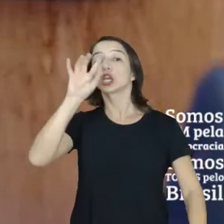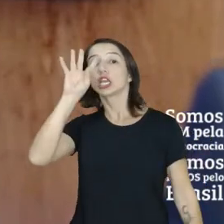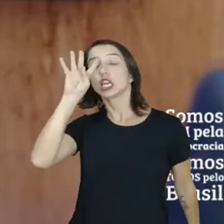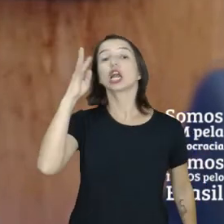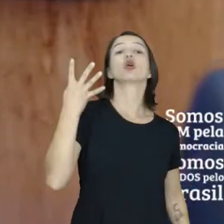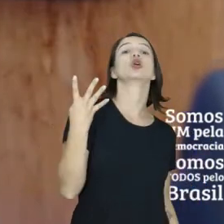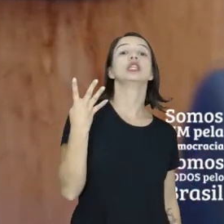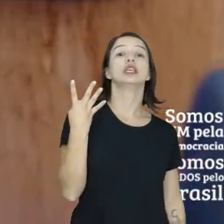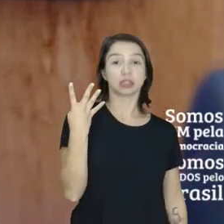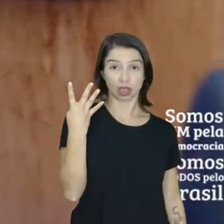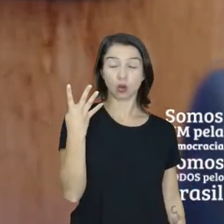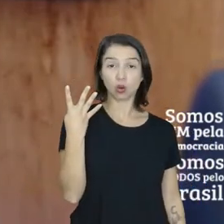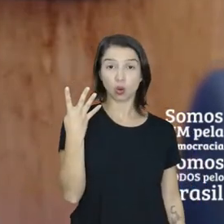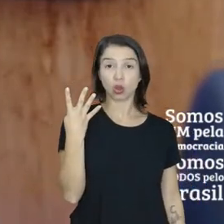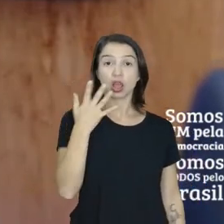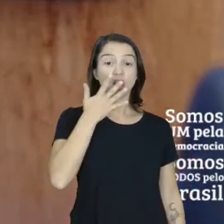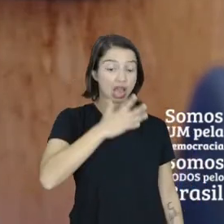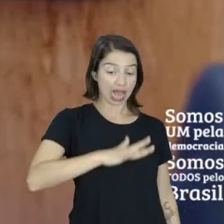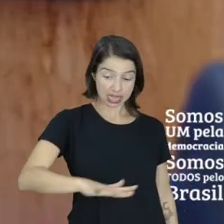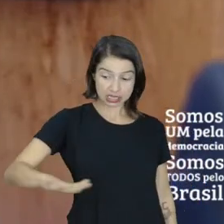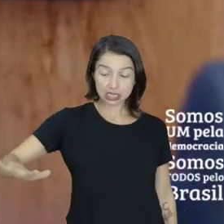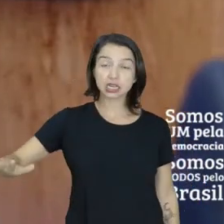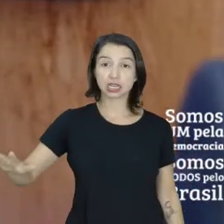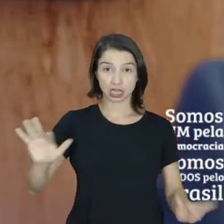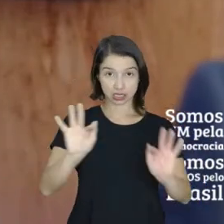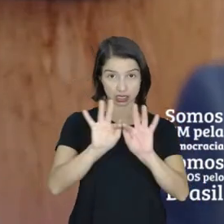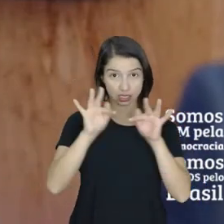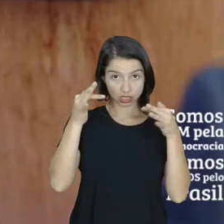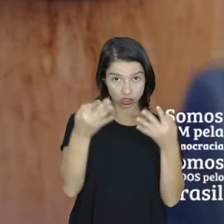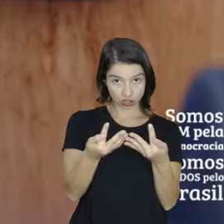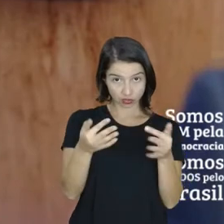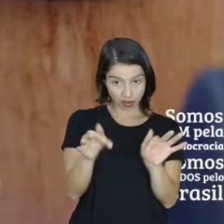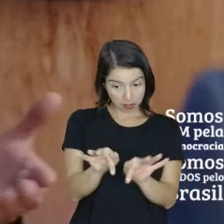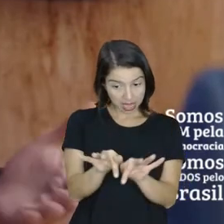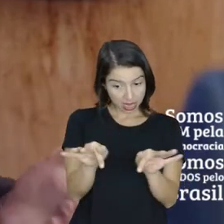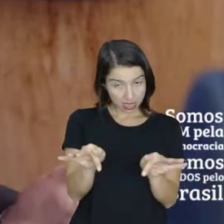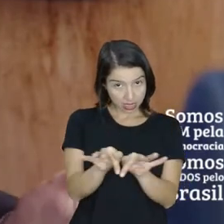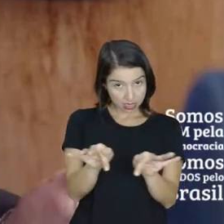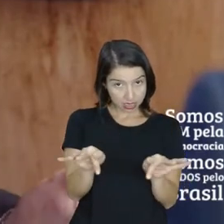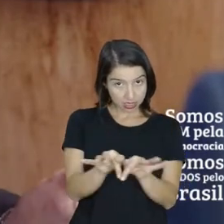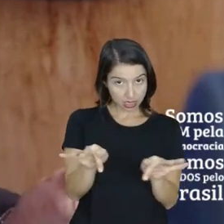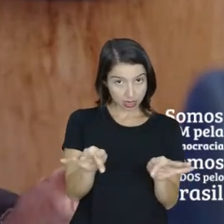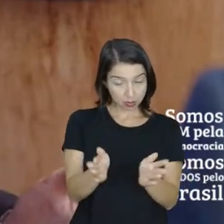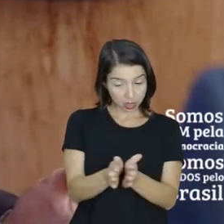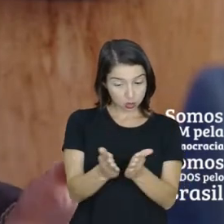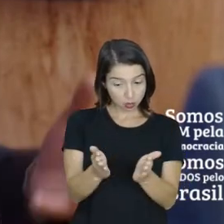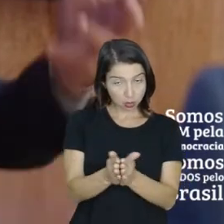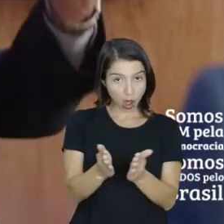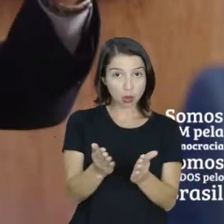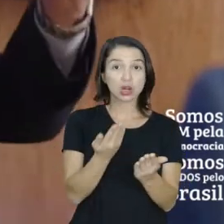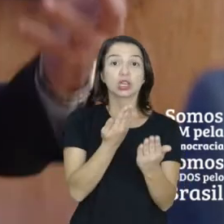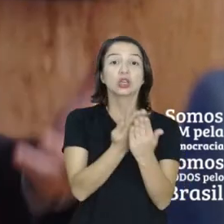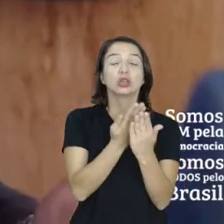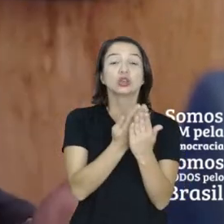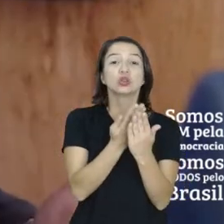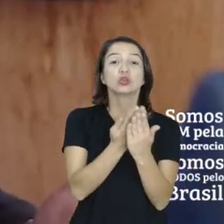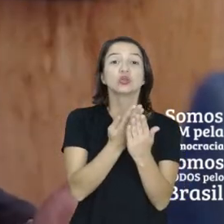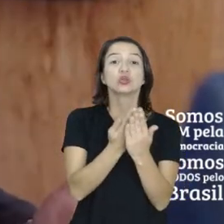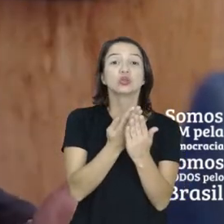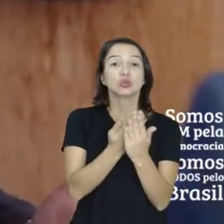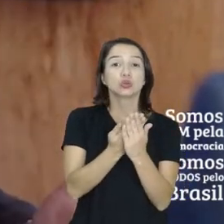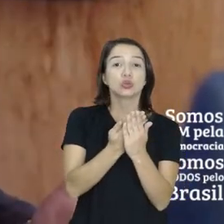mais humildes estudaram pouco esses últimos 2 anos. É só olhar o IDEB.